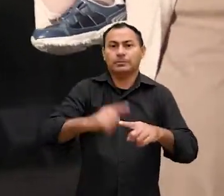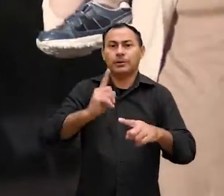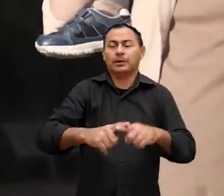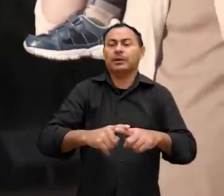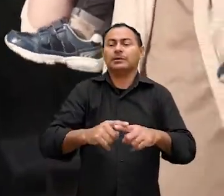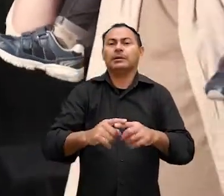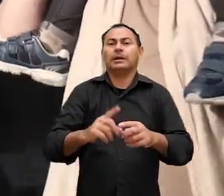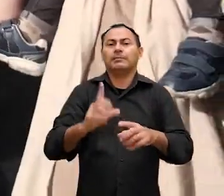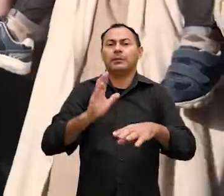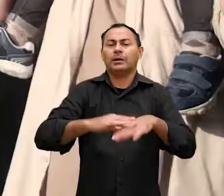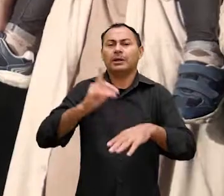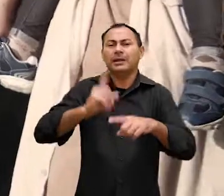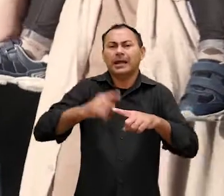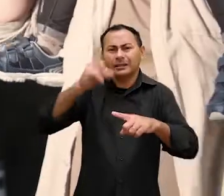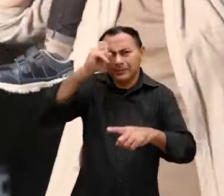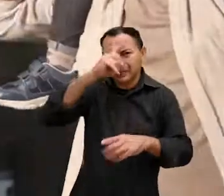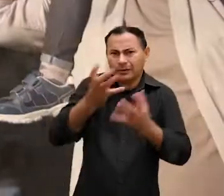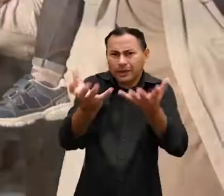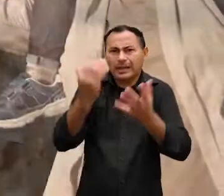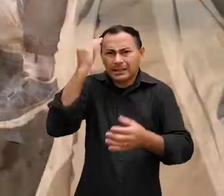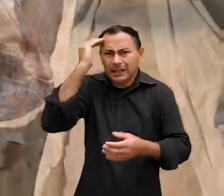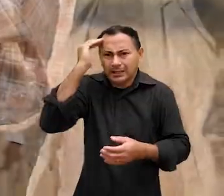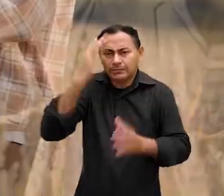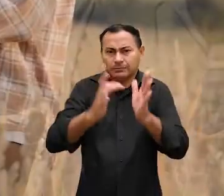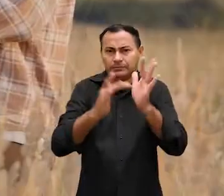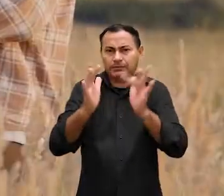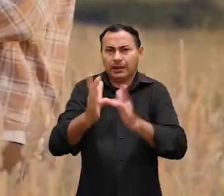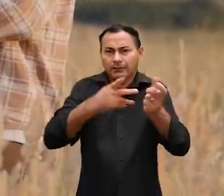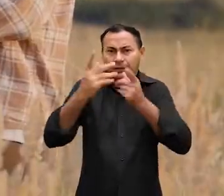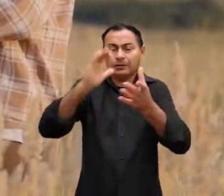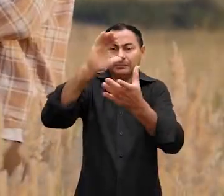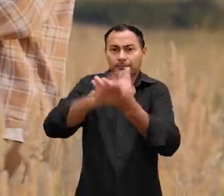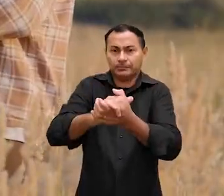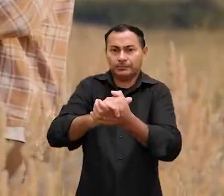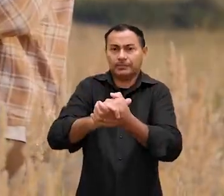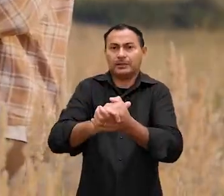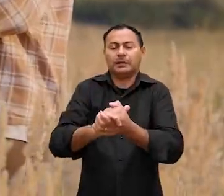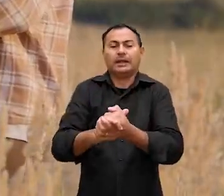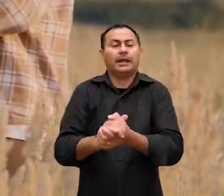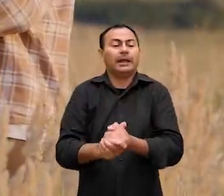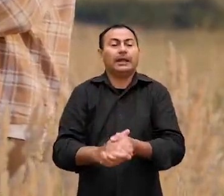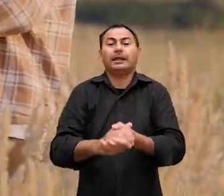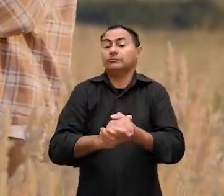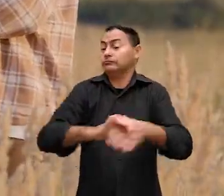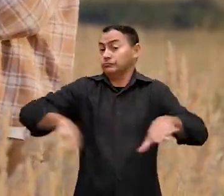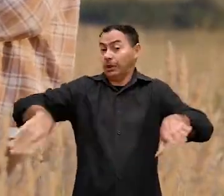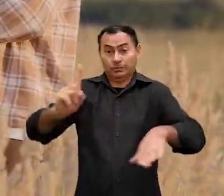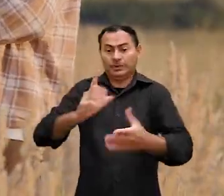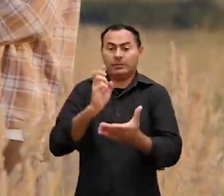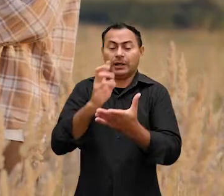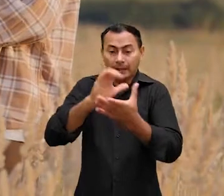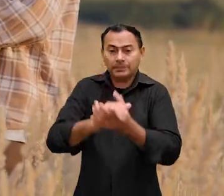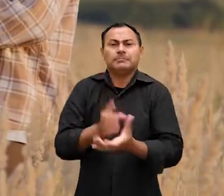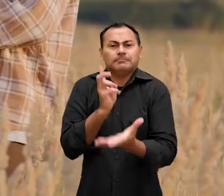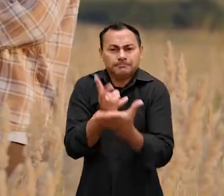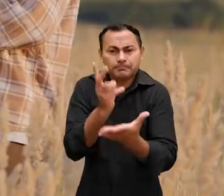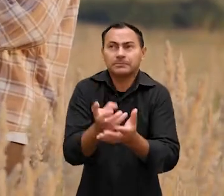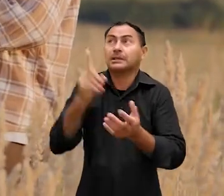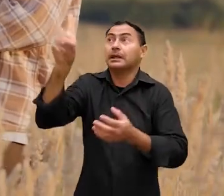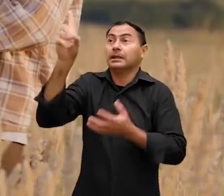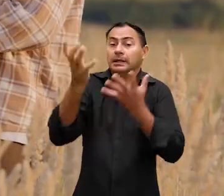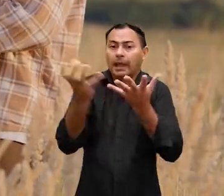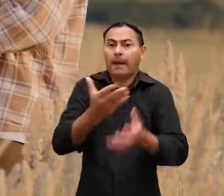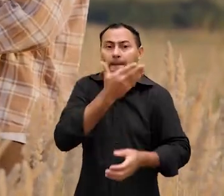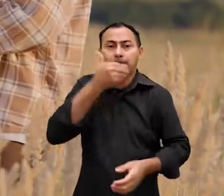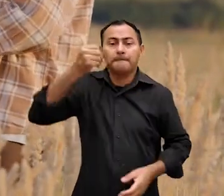porque é tão difícil. Quero que você entenda que Jesus disse que o casamento é indissolúvel, porque Ele quer sempre